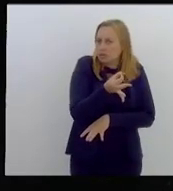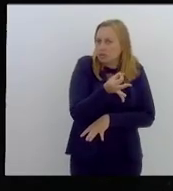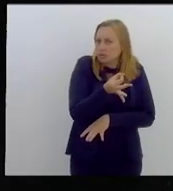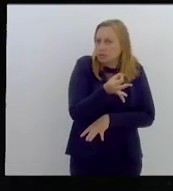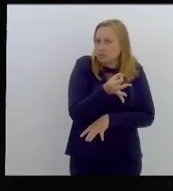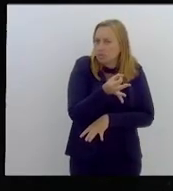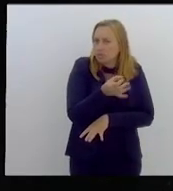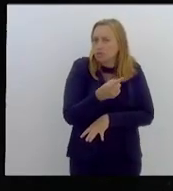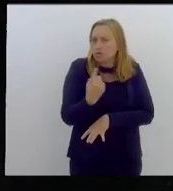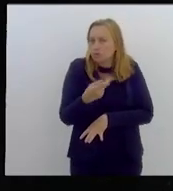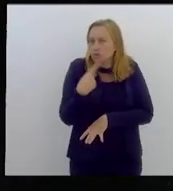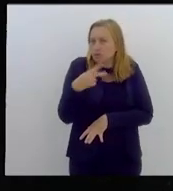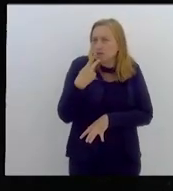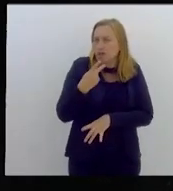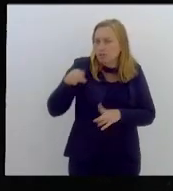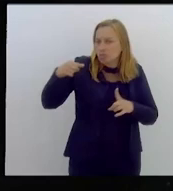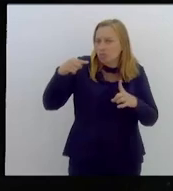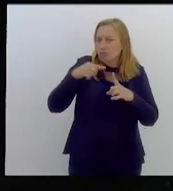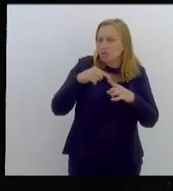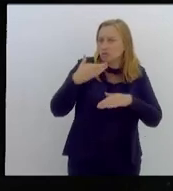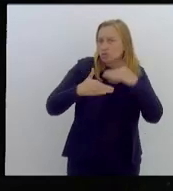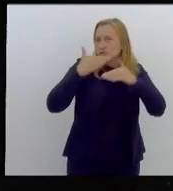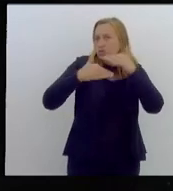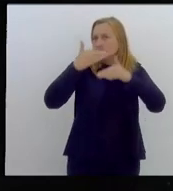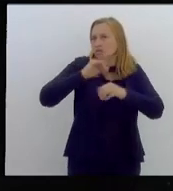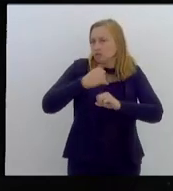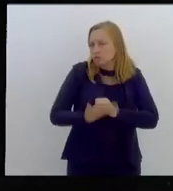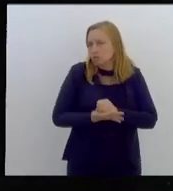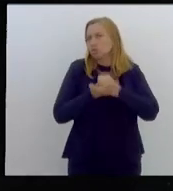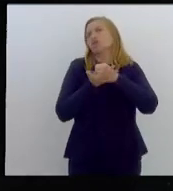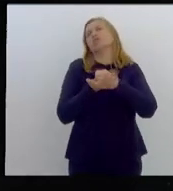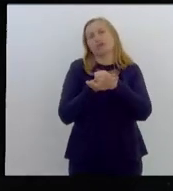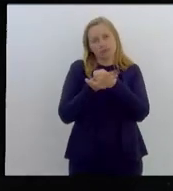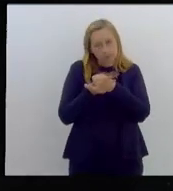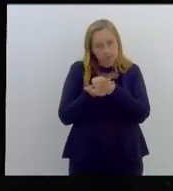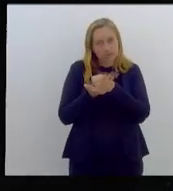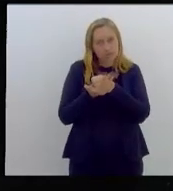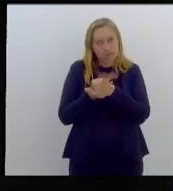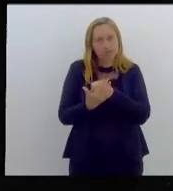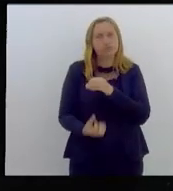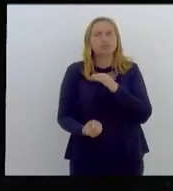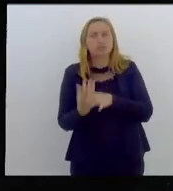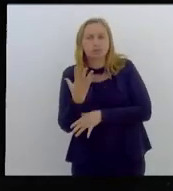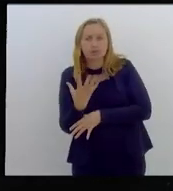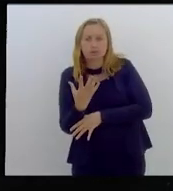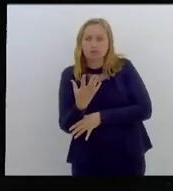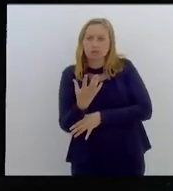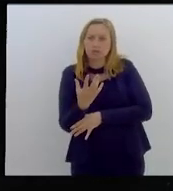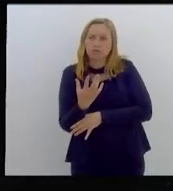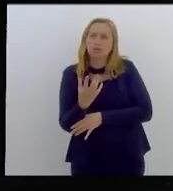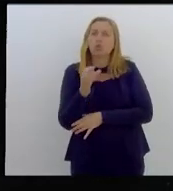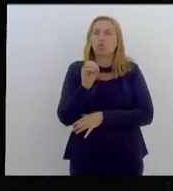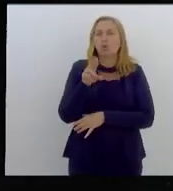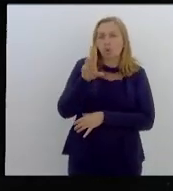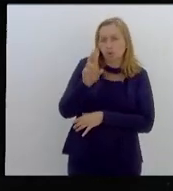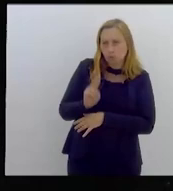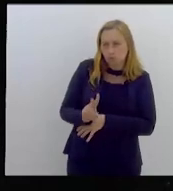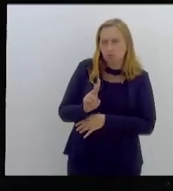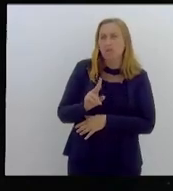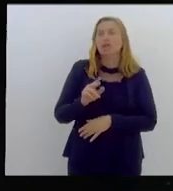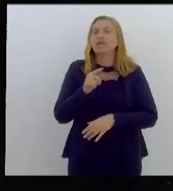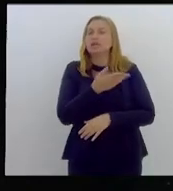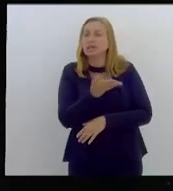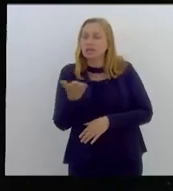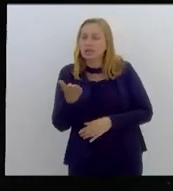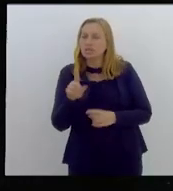que a gente chama dos Objetivos de Desenvolvimento Sustentável, que foi criado pela ONU, e que